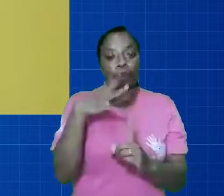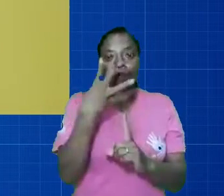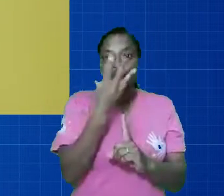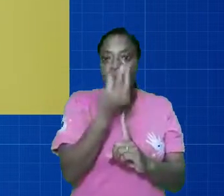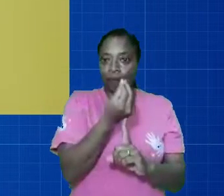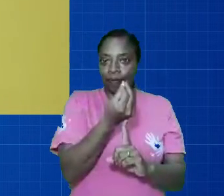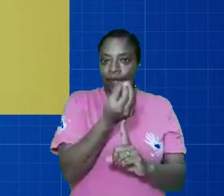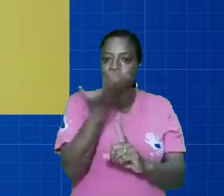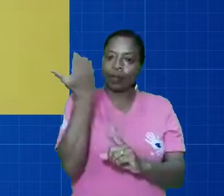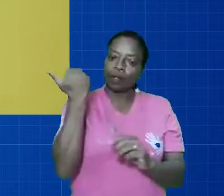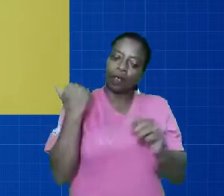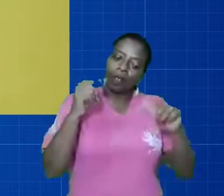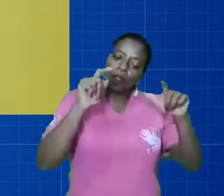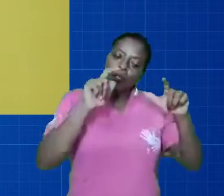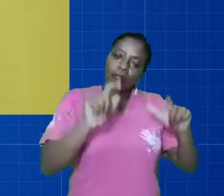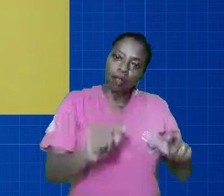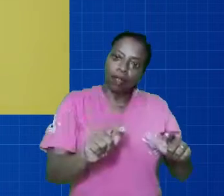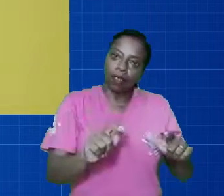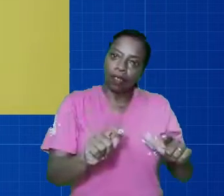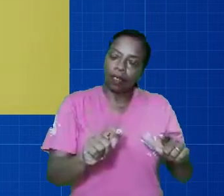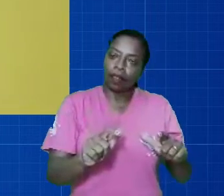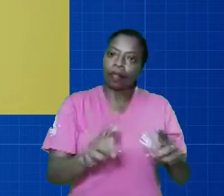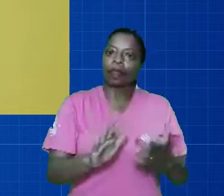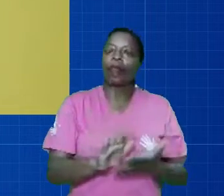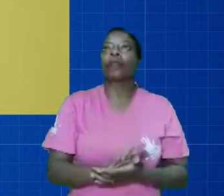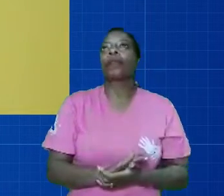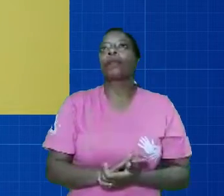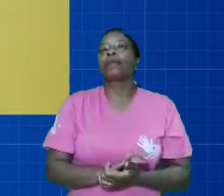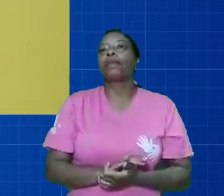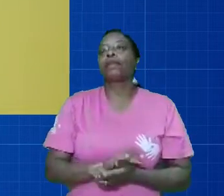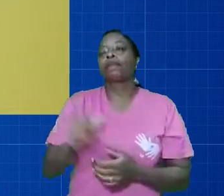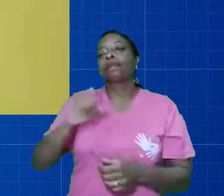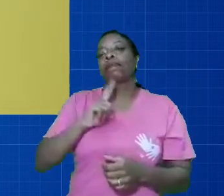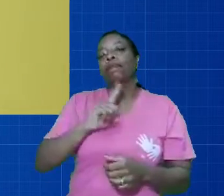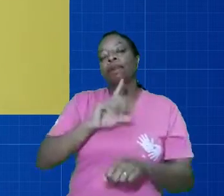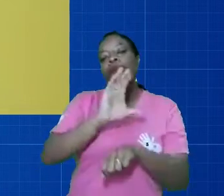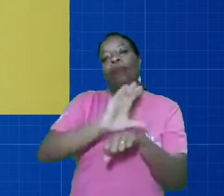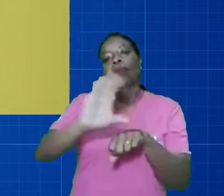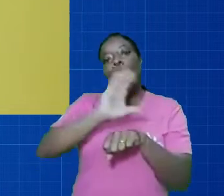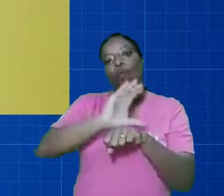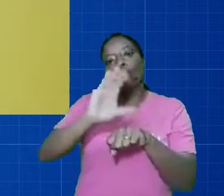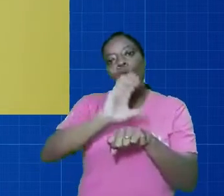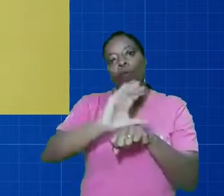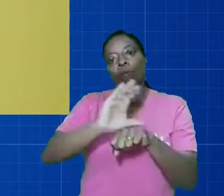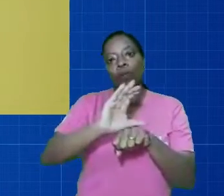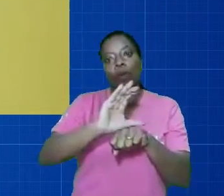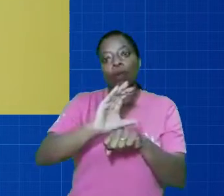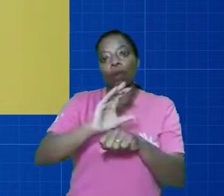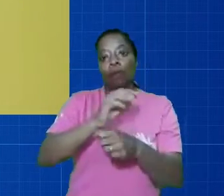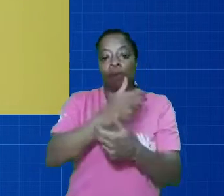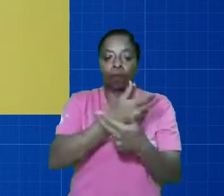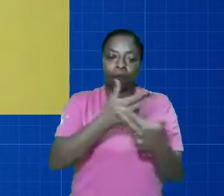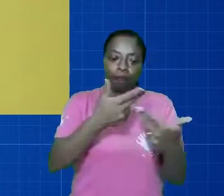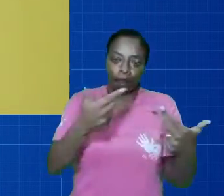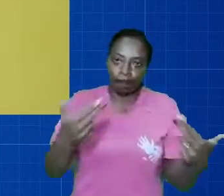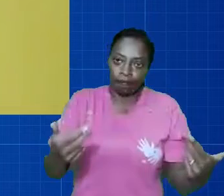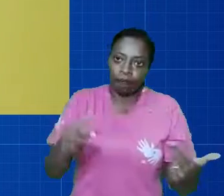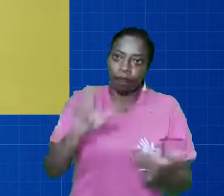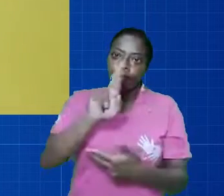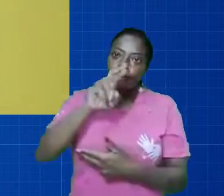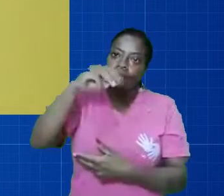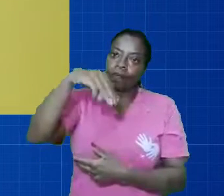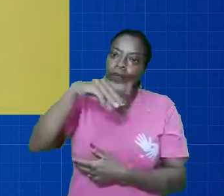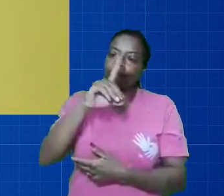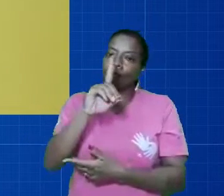também onde eram oferecidos cursos, né, para as RMDs, tinha os cursos para os professores